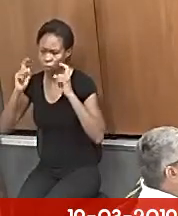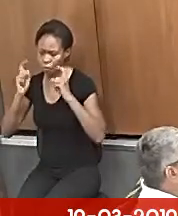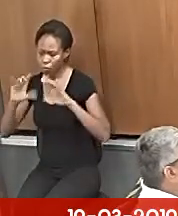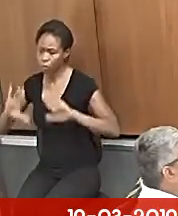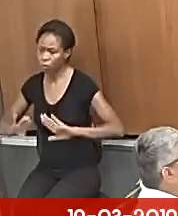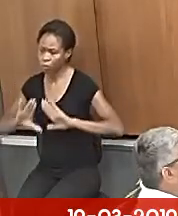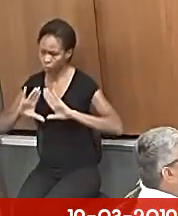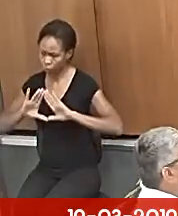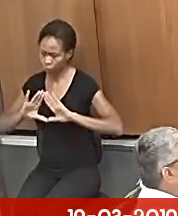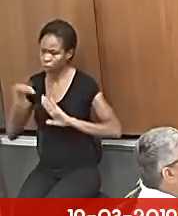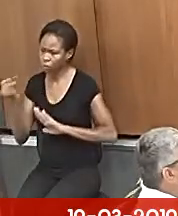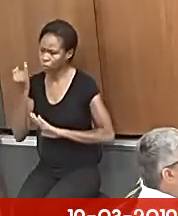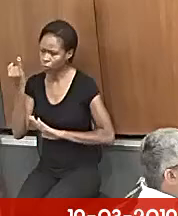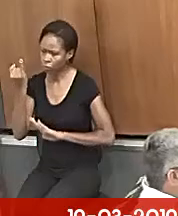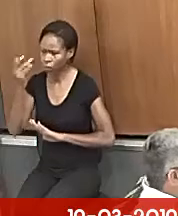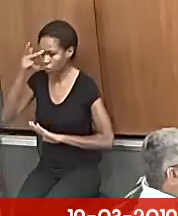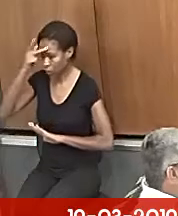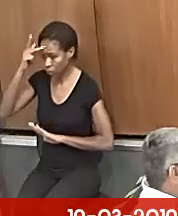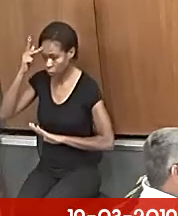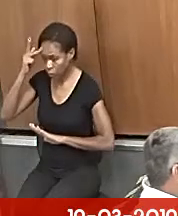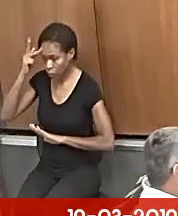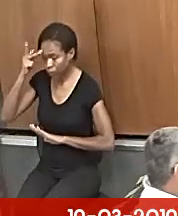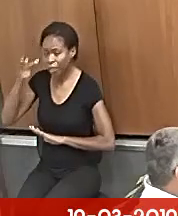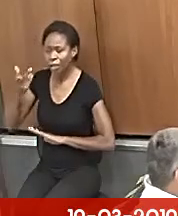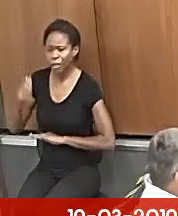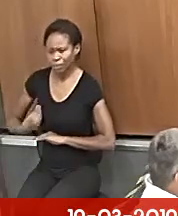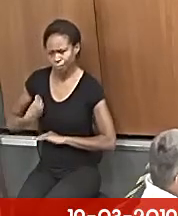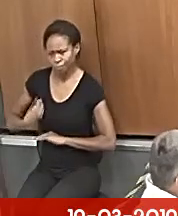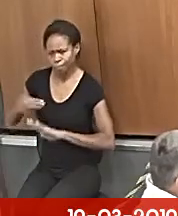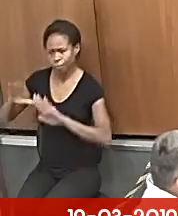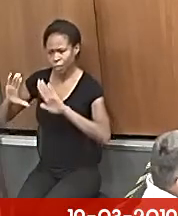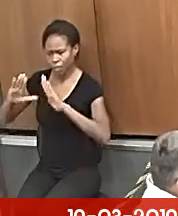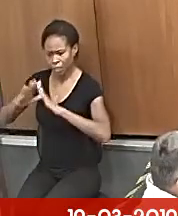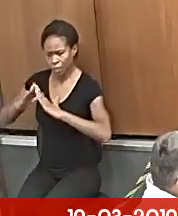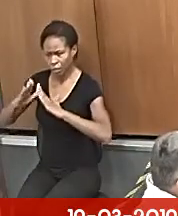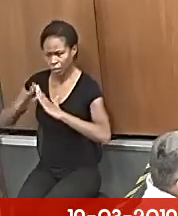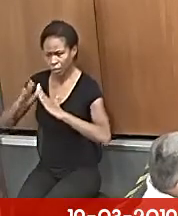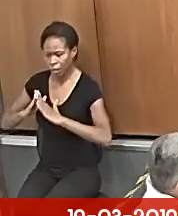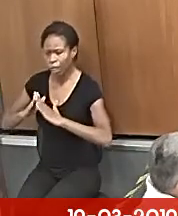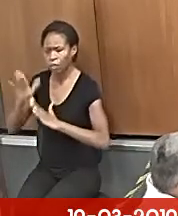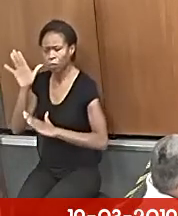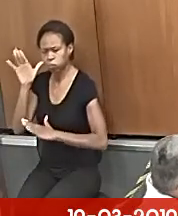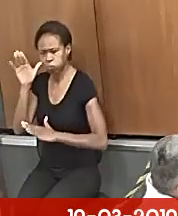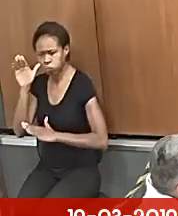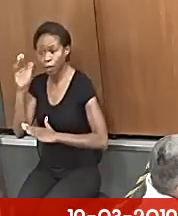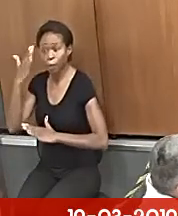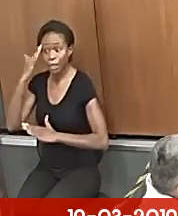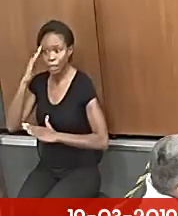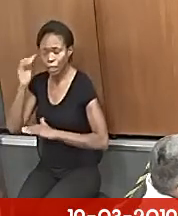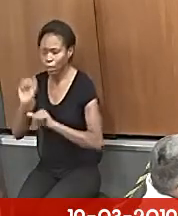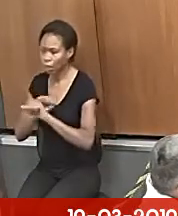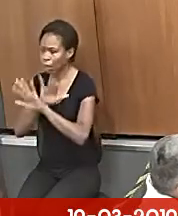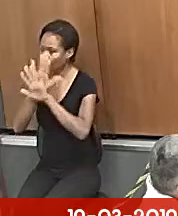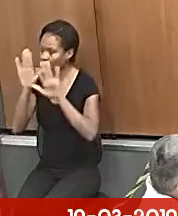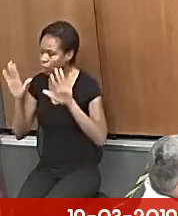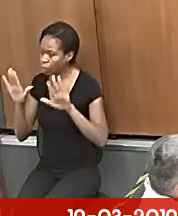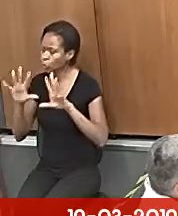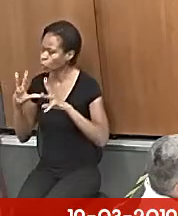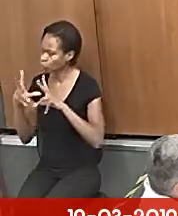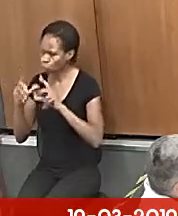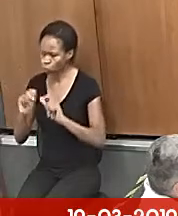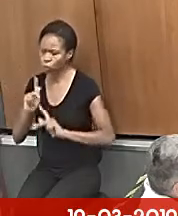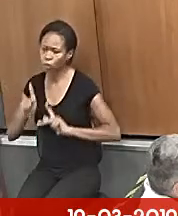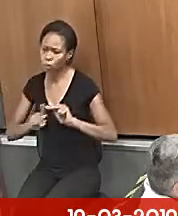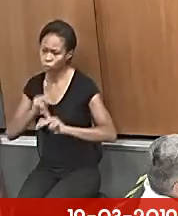importante que a pessoa em casa possa entender e compreender o que se fala aqui nós temos falar pra todos e não para alguns então queria agradecer